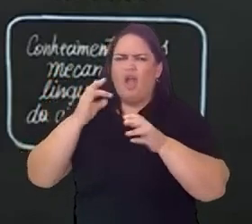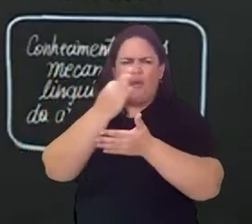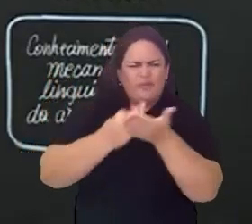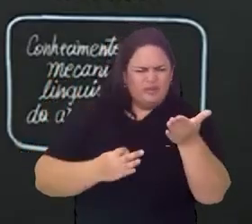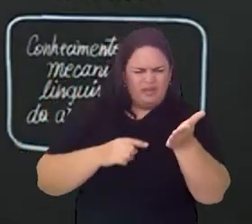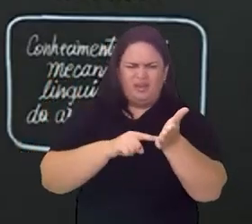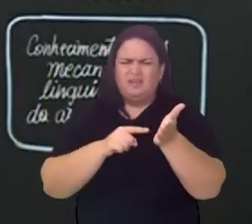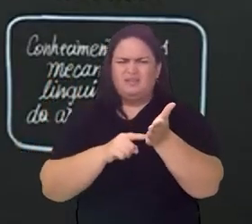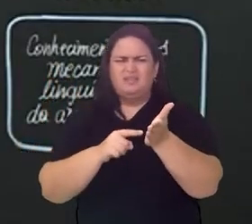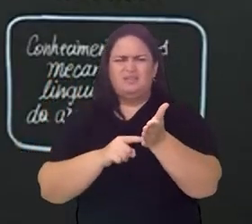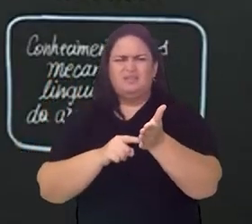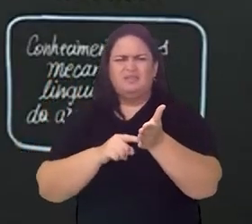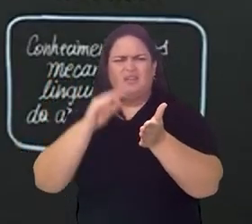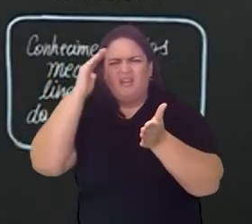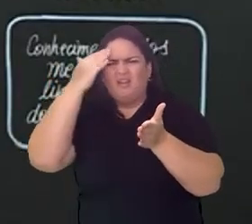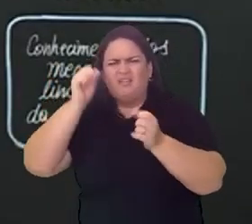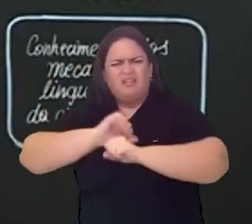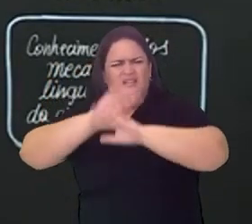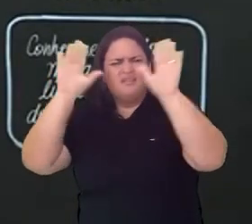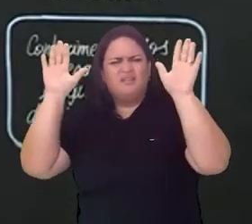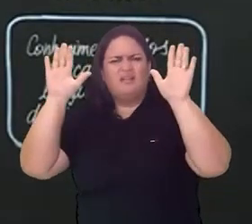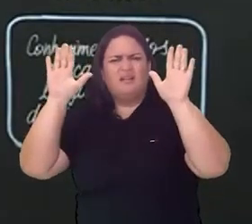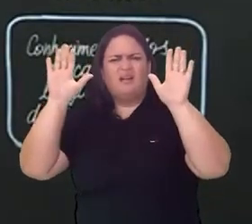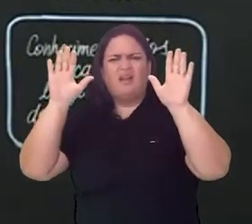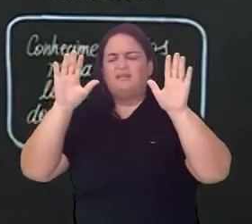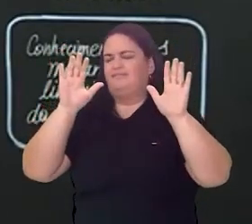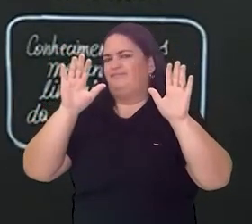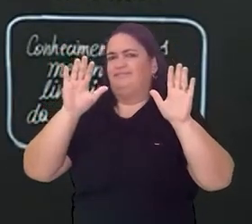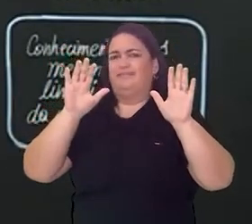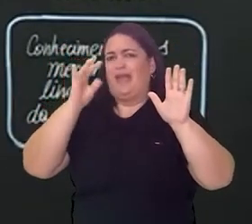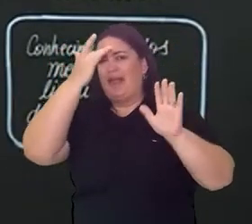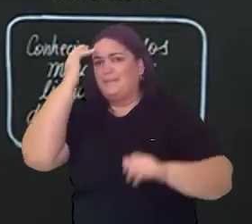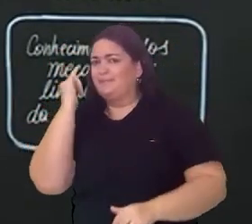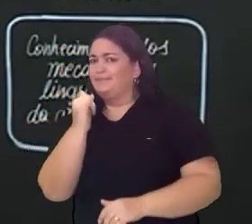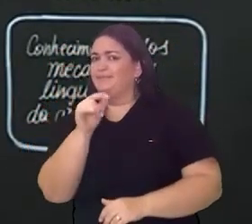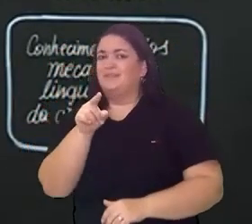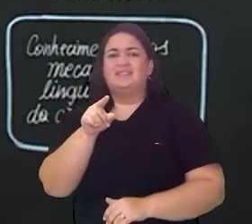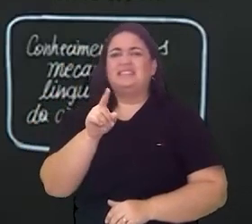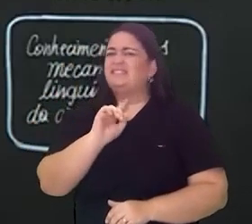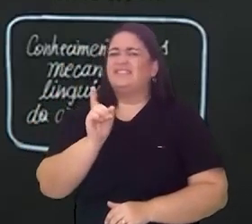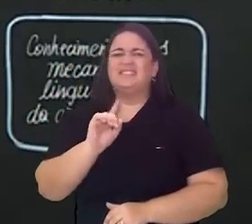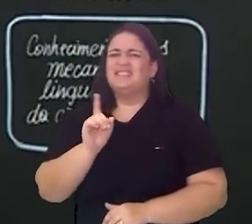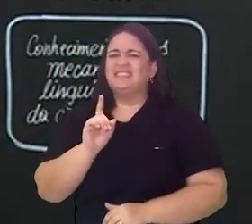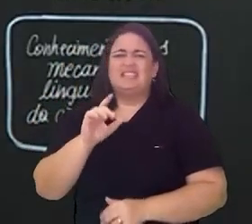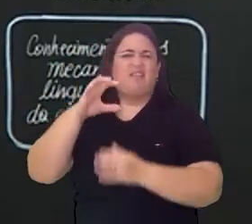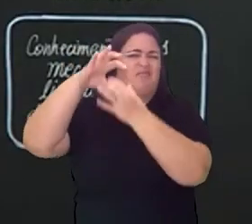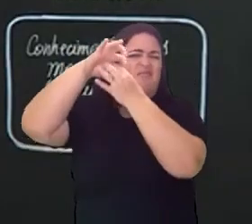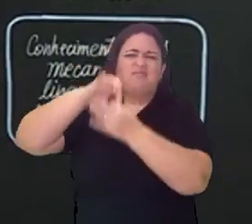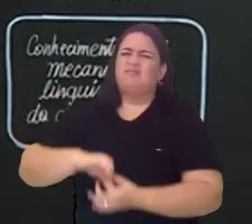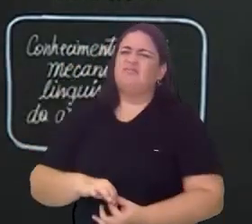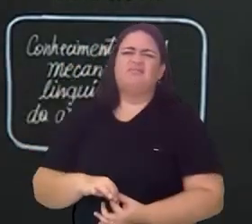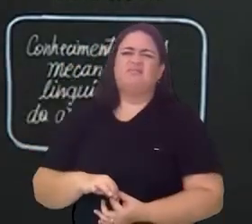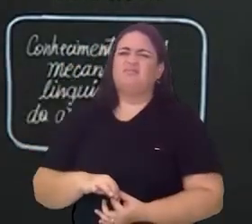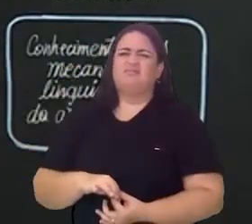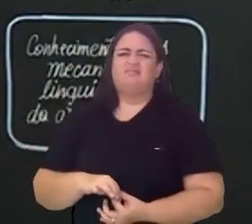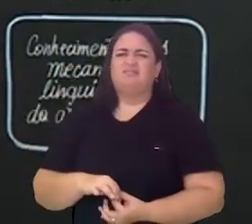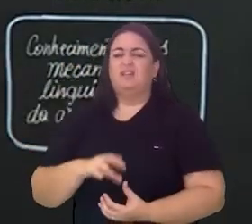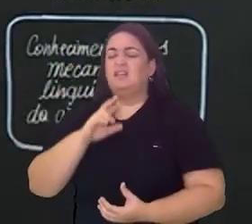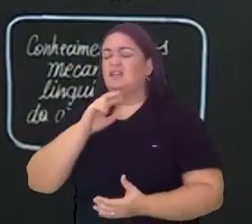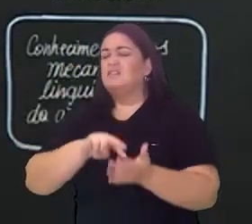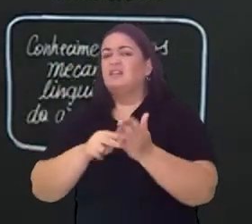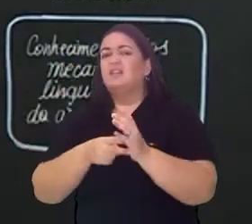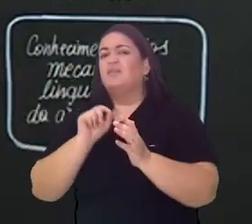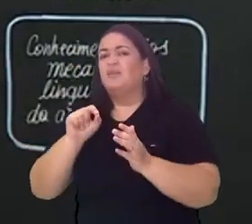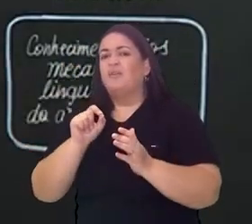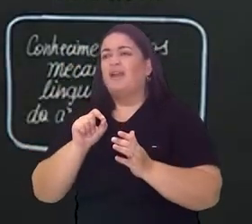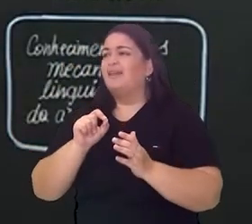tem lógica? Quando alguém diz que o seu texto está incoerente, significa que o seu texto não está respeitando as